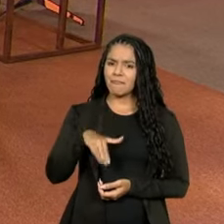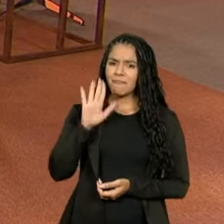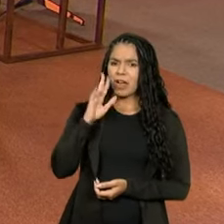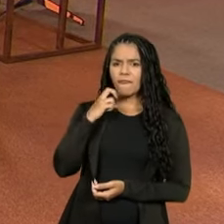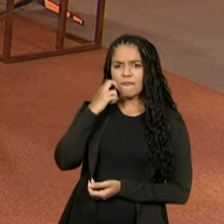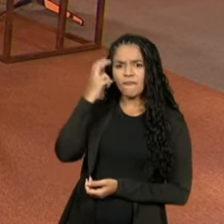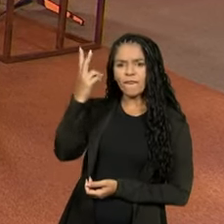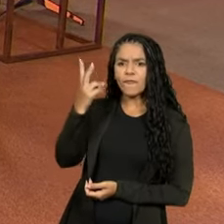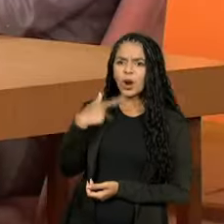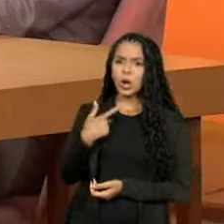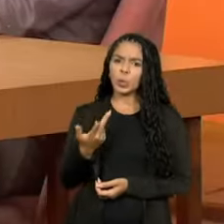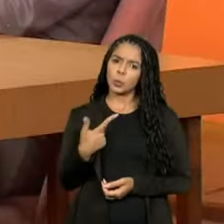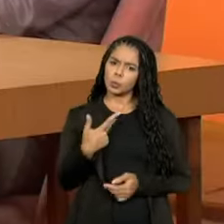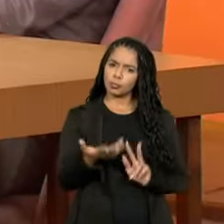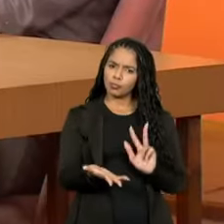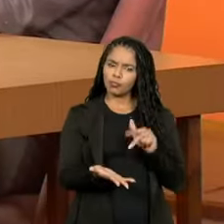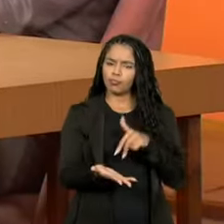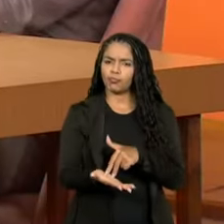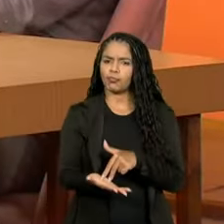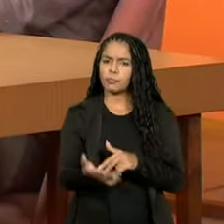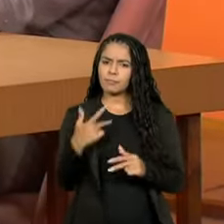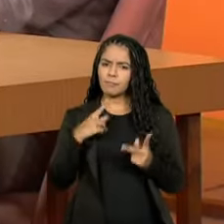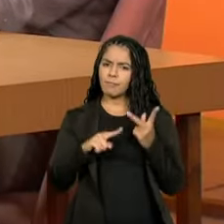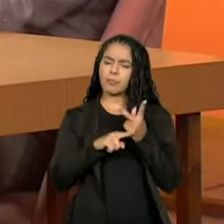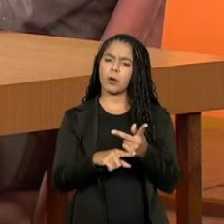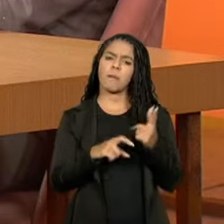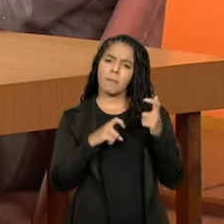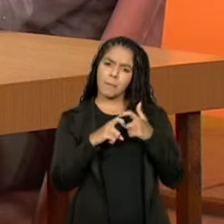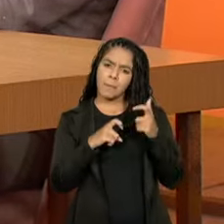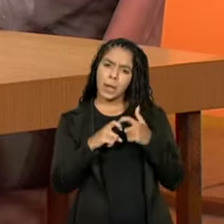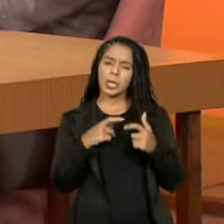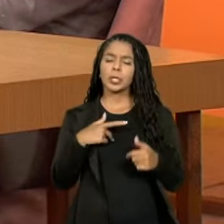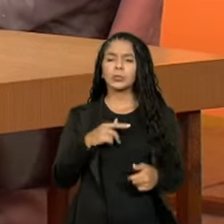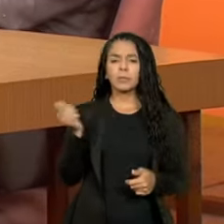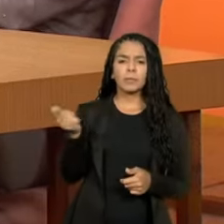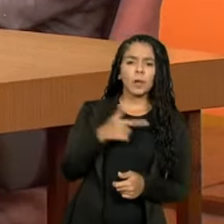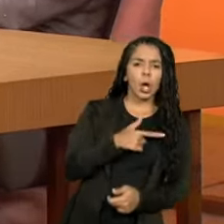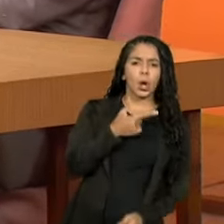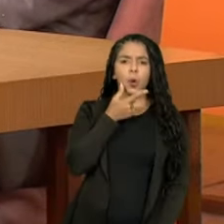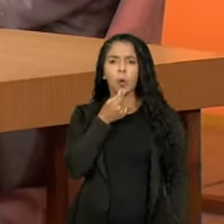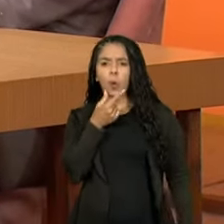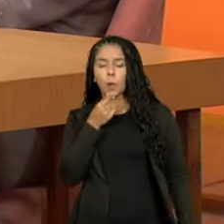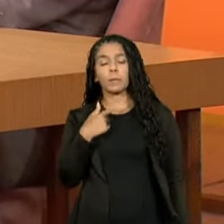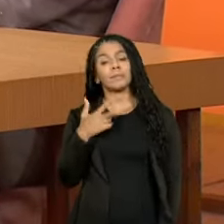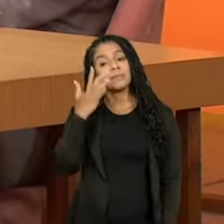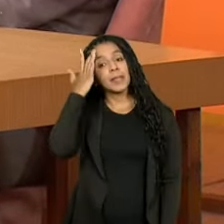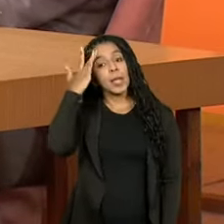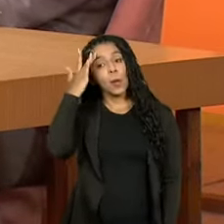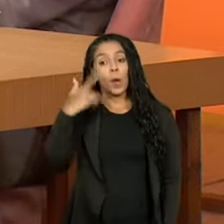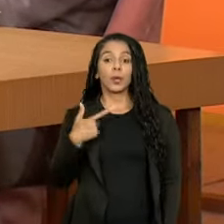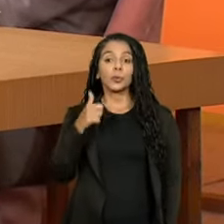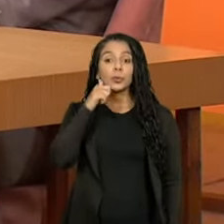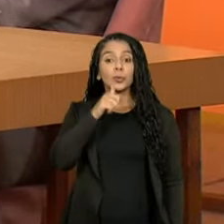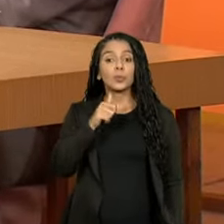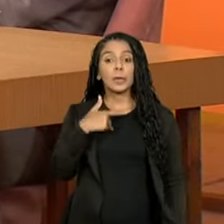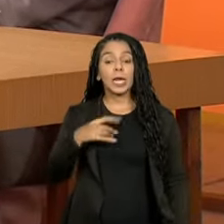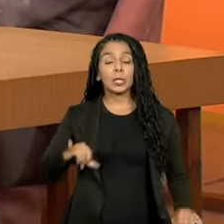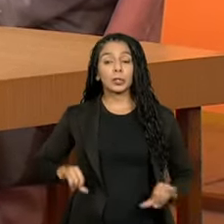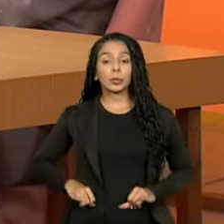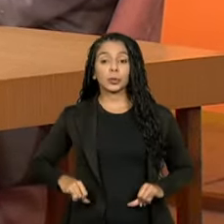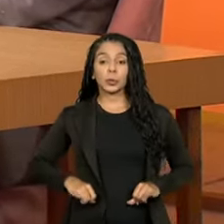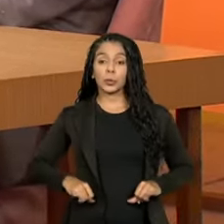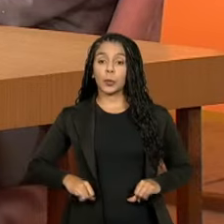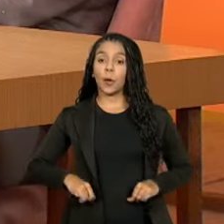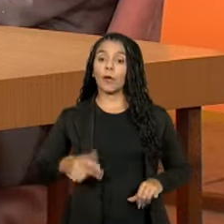se colocar, de procurar um médico com essas questões do que os homens? Eu acho que as mulheres sofrem com a ausência de espaço